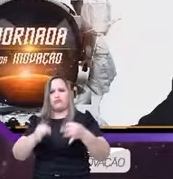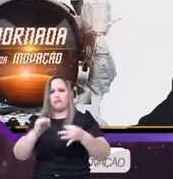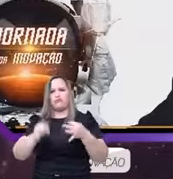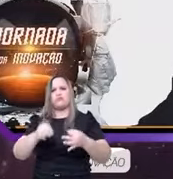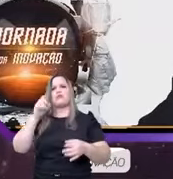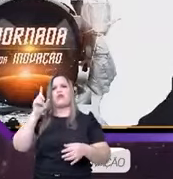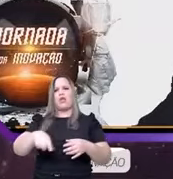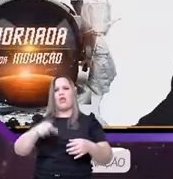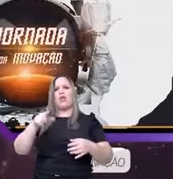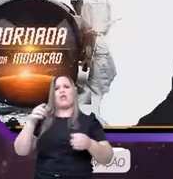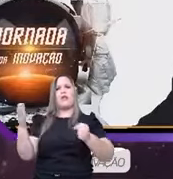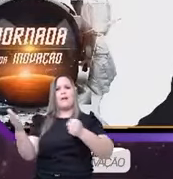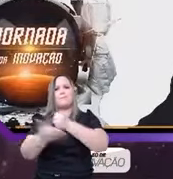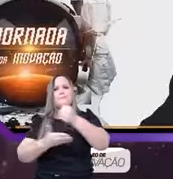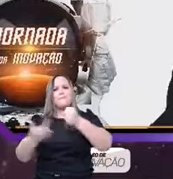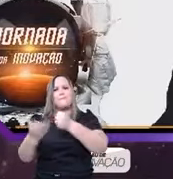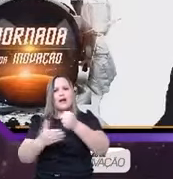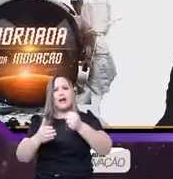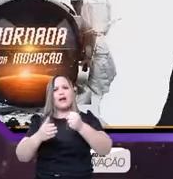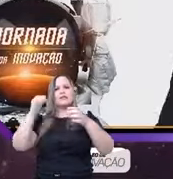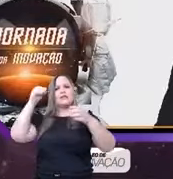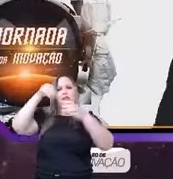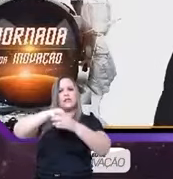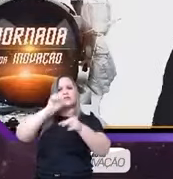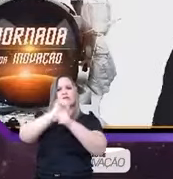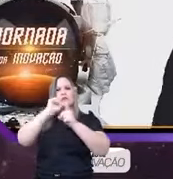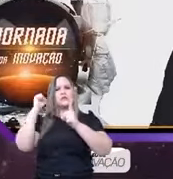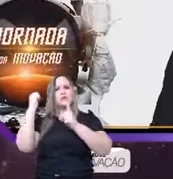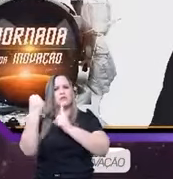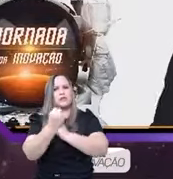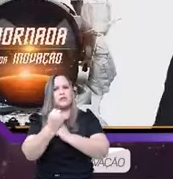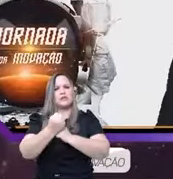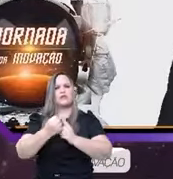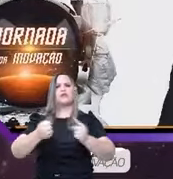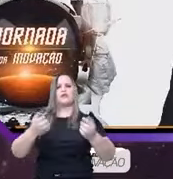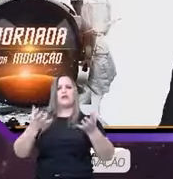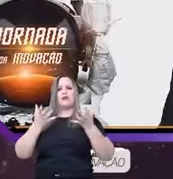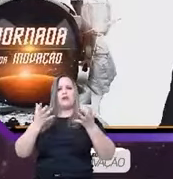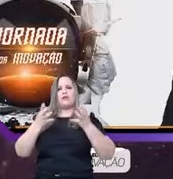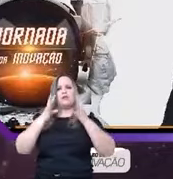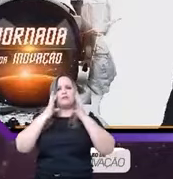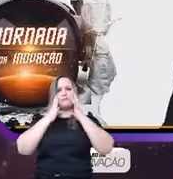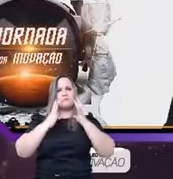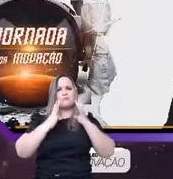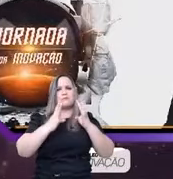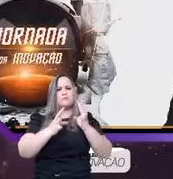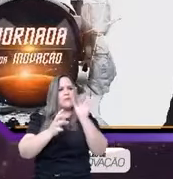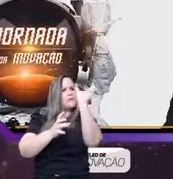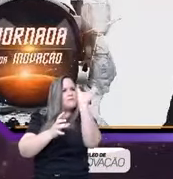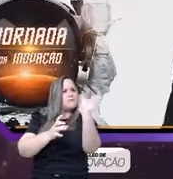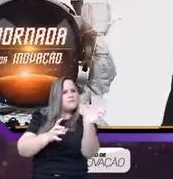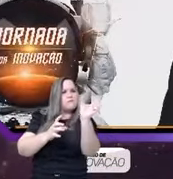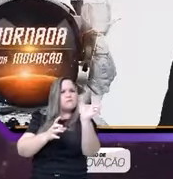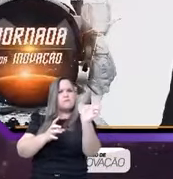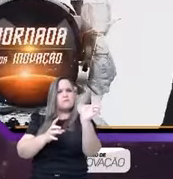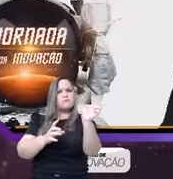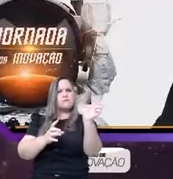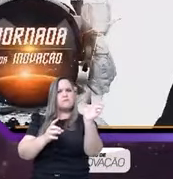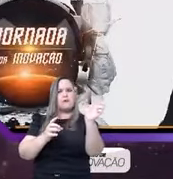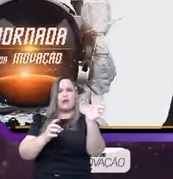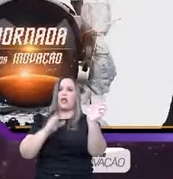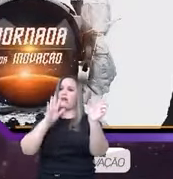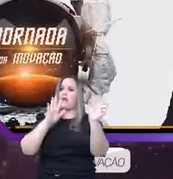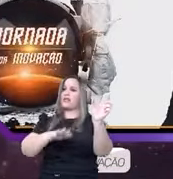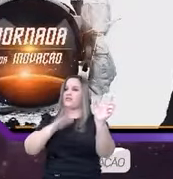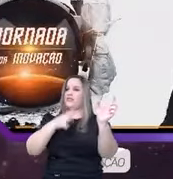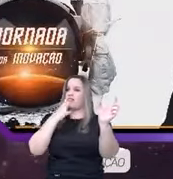para a sociedade. E aí eu quero também chamar a atenção para um termo que se tornou muito pejorativo, muito jocoso, mas eu faço menção